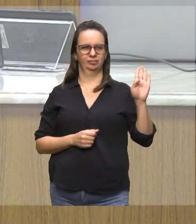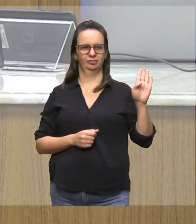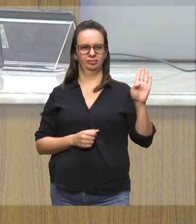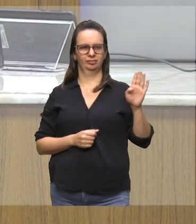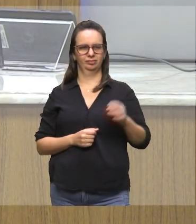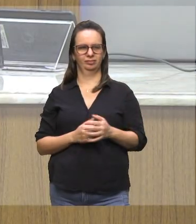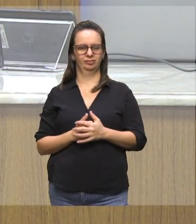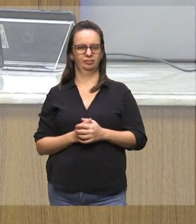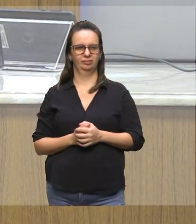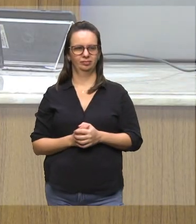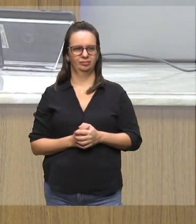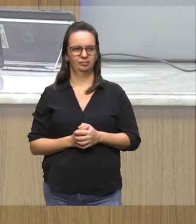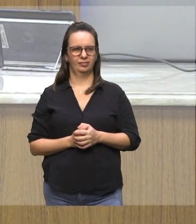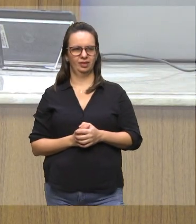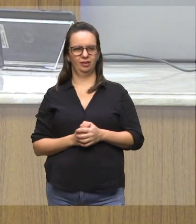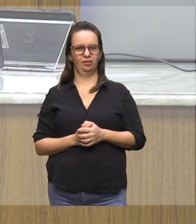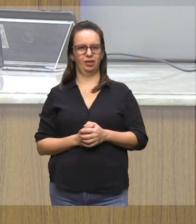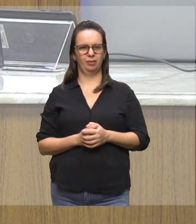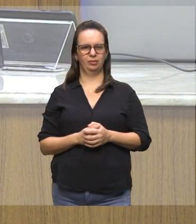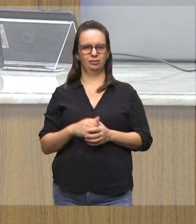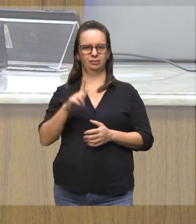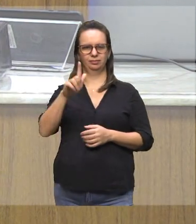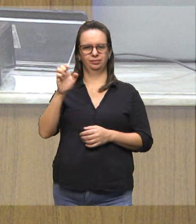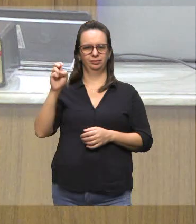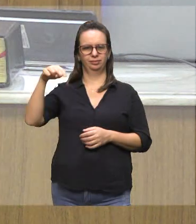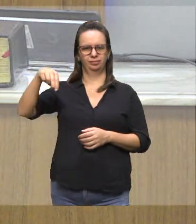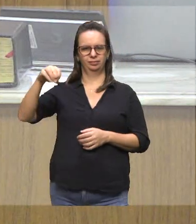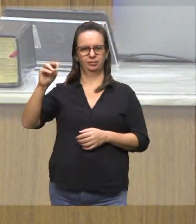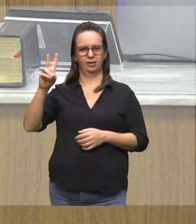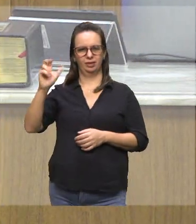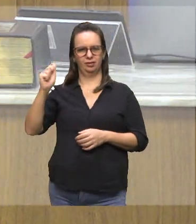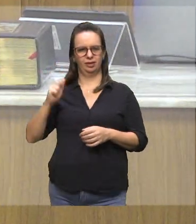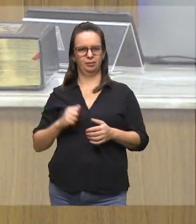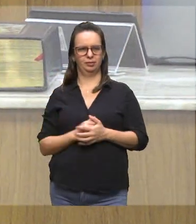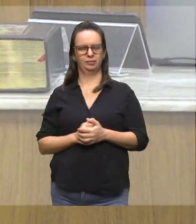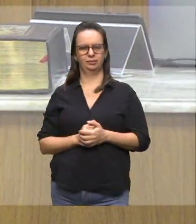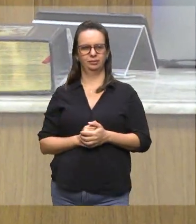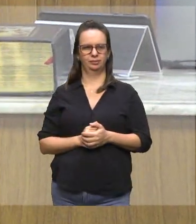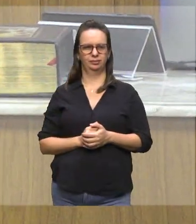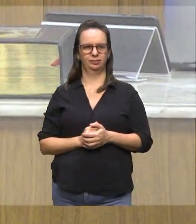presente. Dionísio de Gênova Júnior.